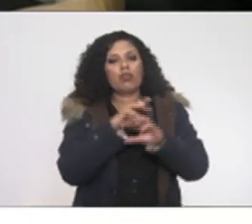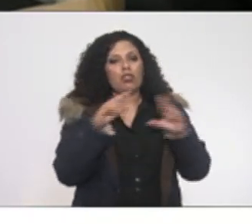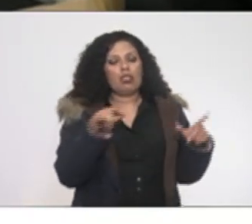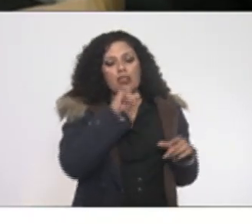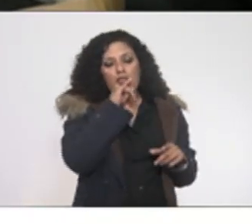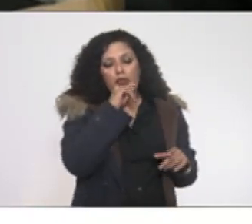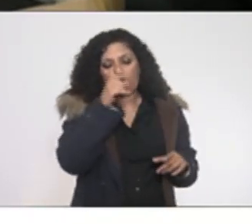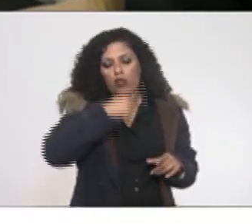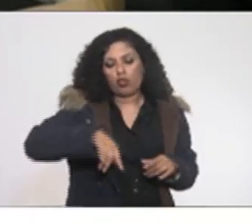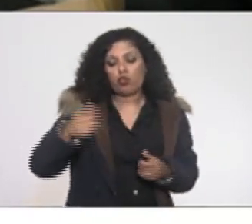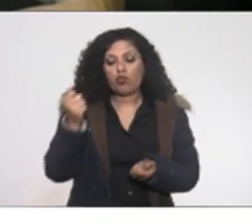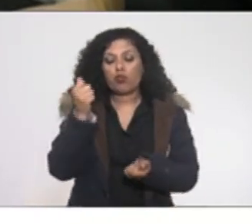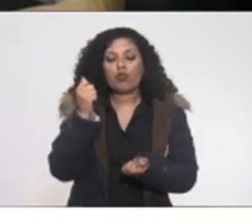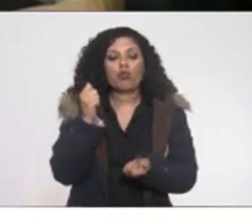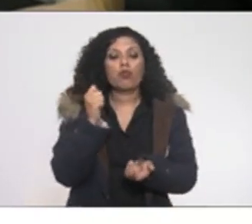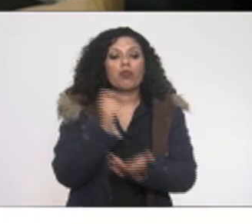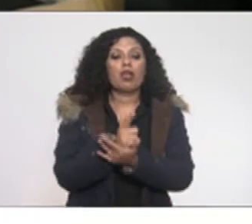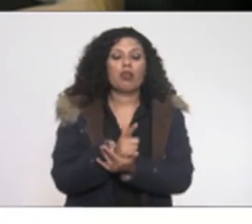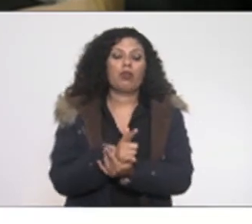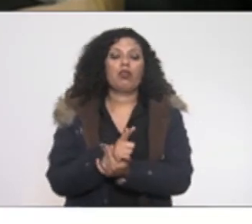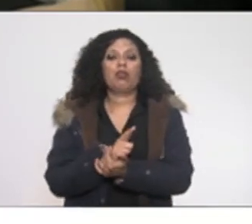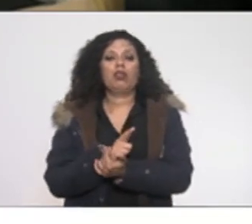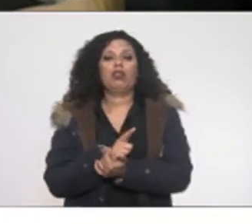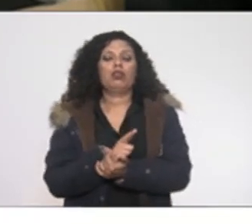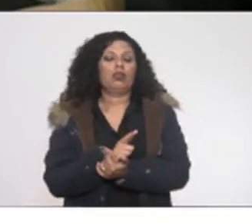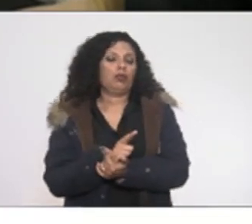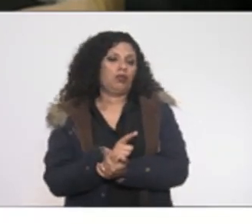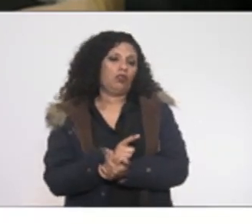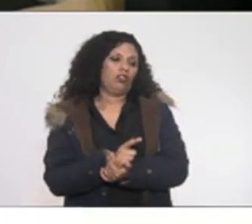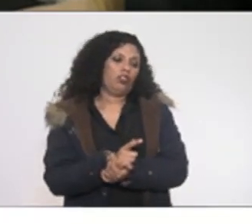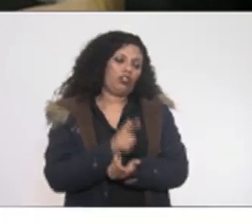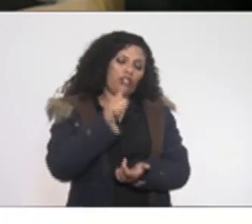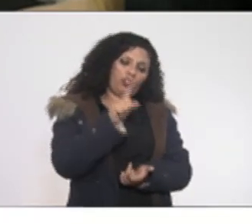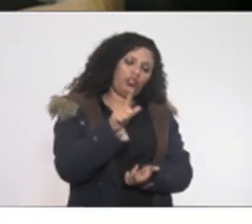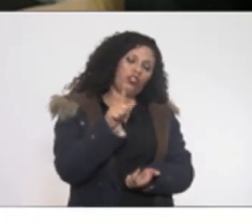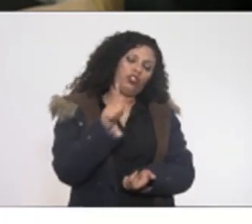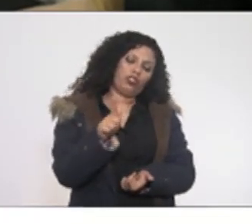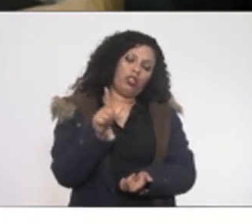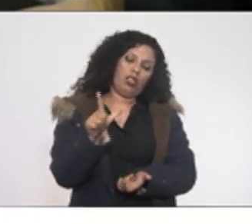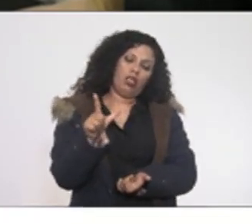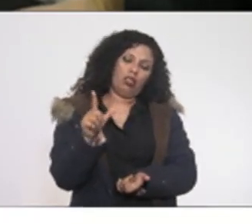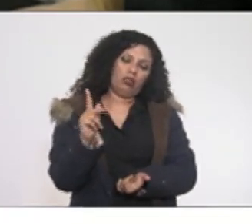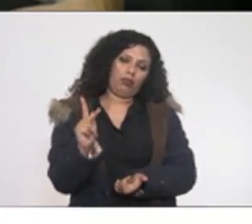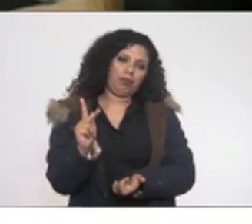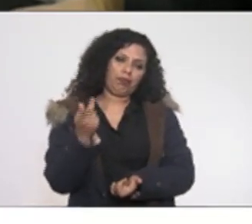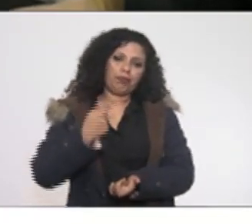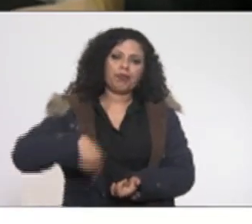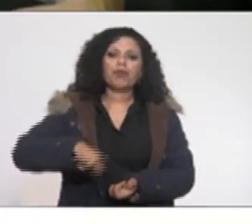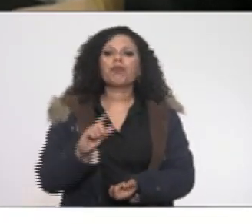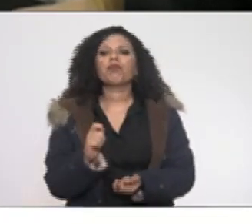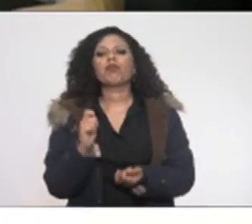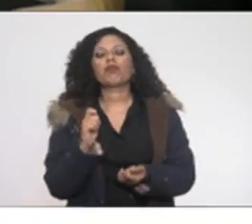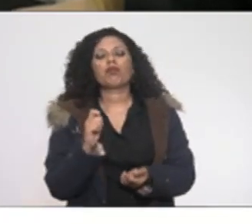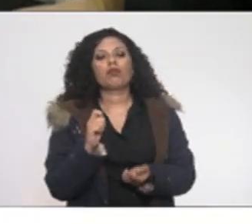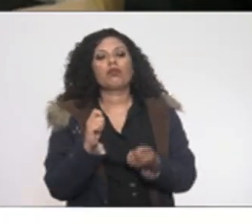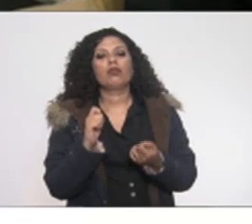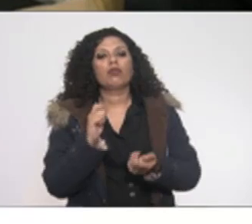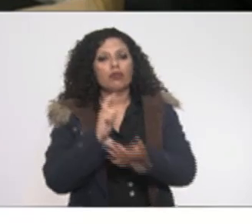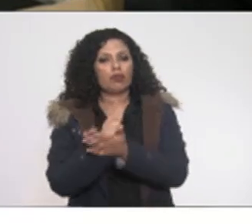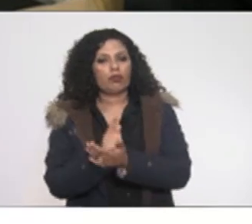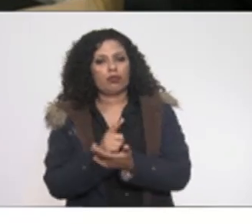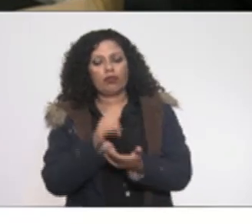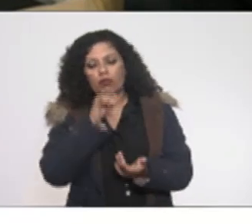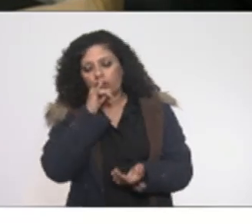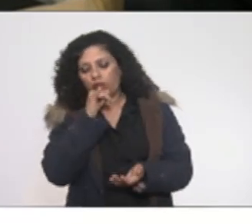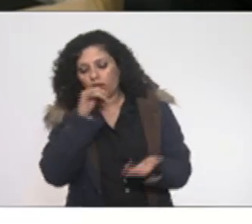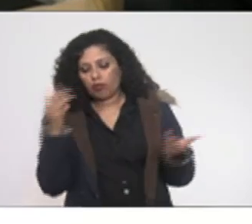nós importamos GLP, nós somos dependentes. Hoje, com pré-sal, com esses novas UPGNs, é capaz que essa situação se inverta. Mas, mesmo assim, hoje